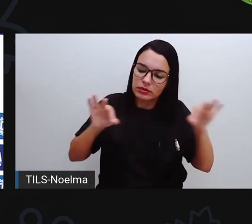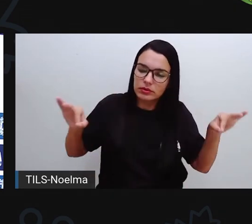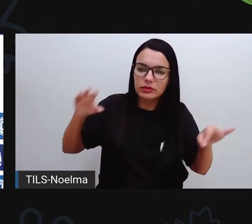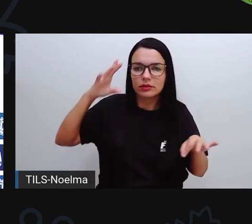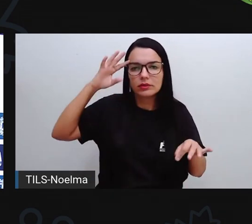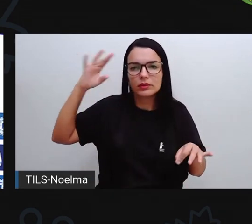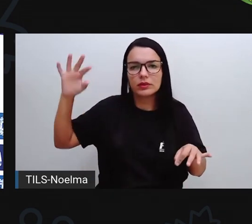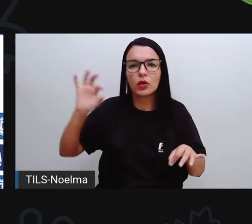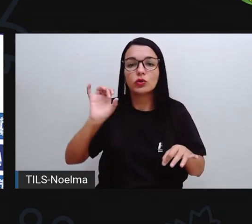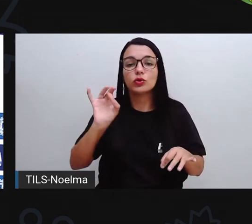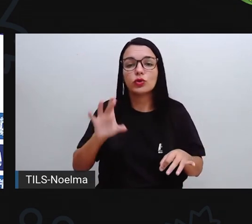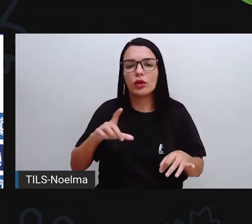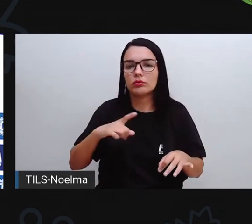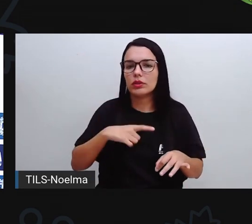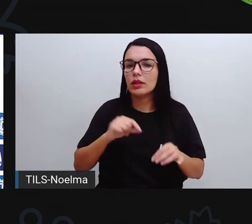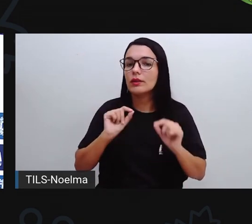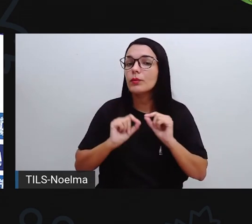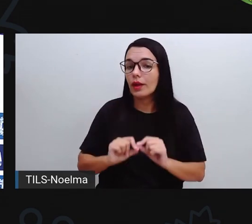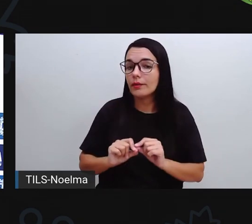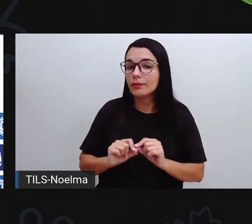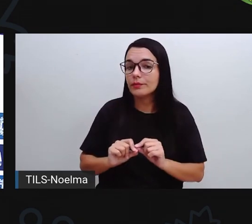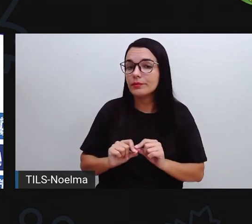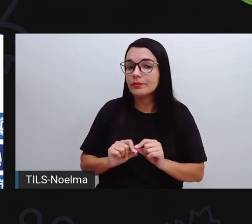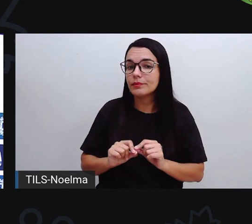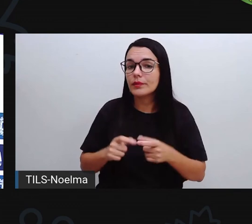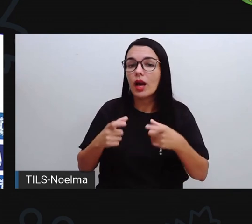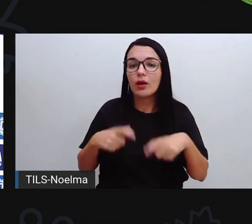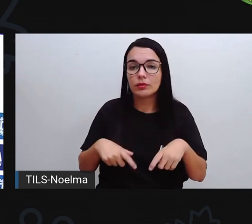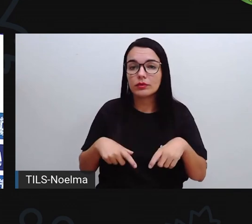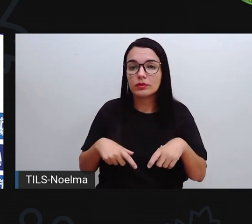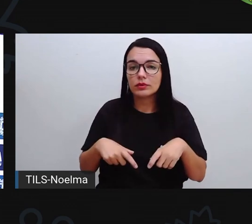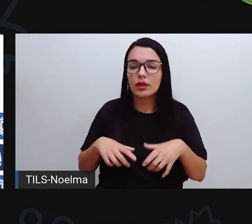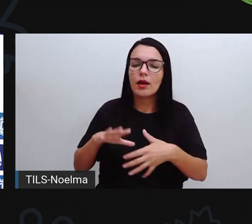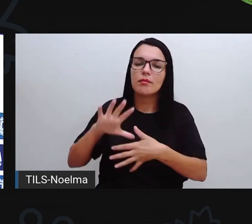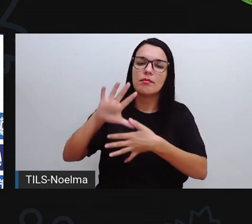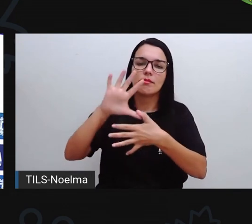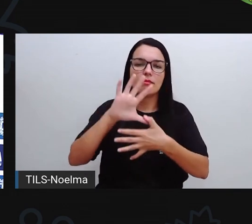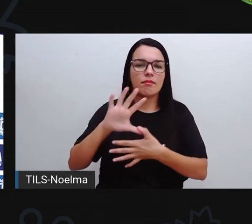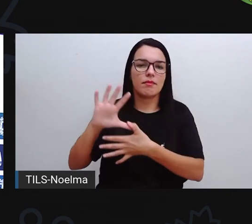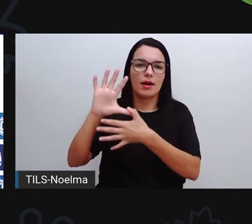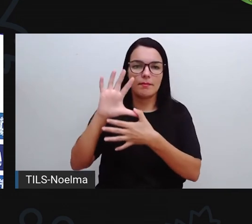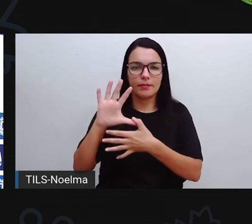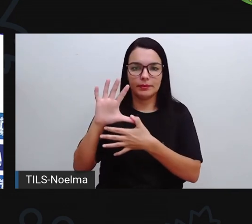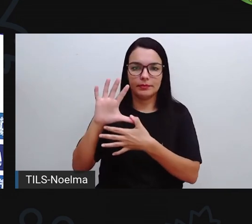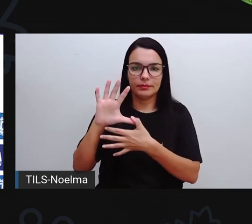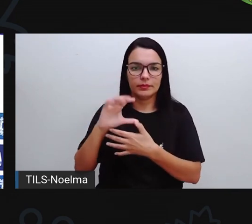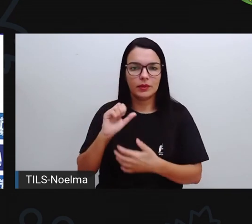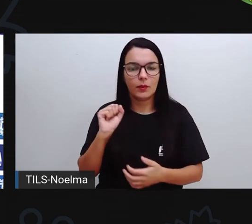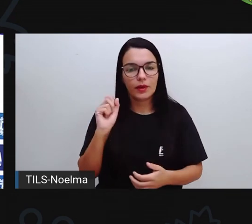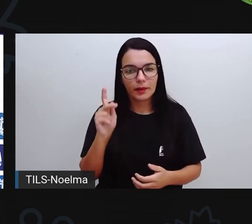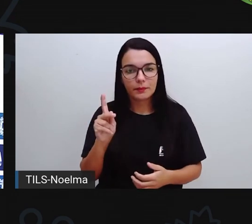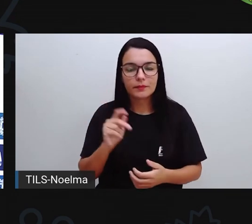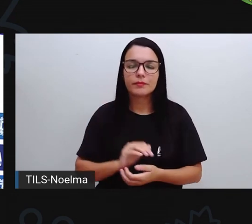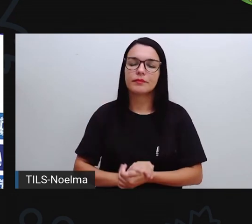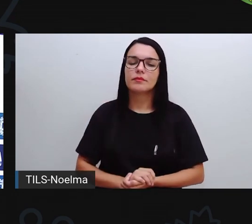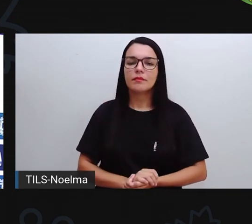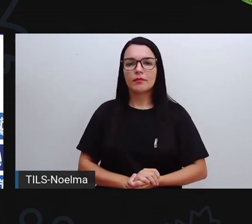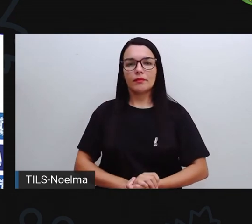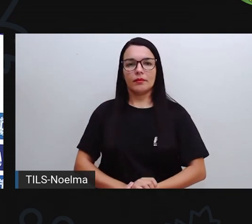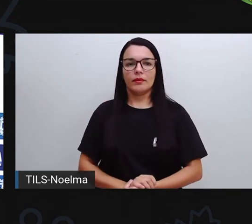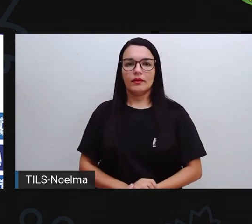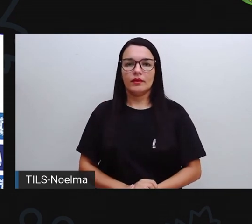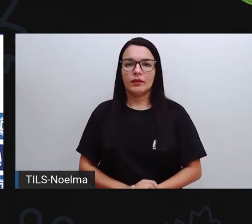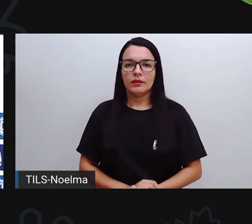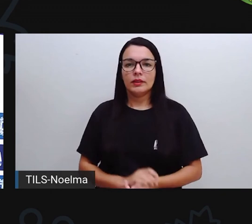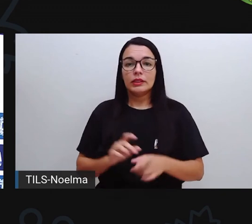Quando a gente fala sobre linhas imaginárias, que seria um tipo de limite artificial, porque é construído pelo homem, nós estamos falando das